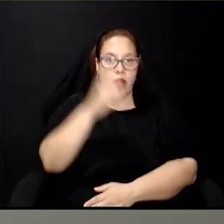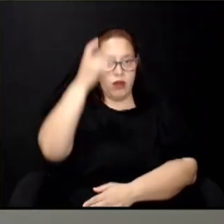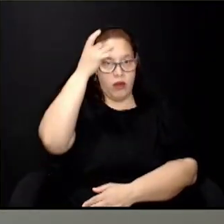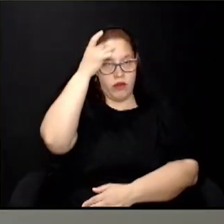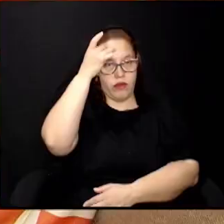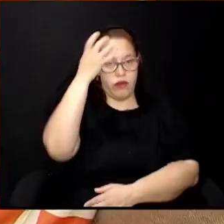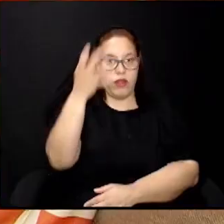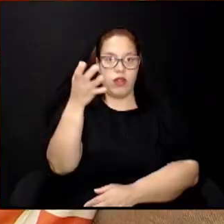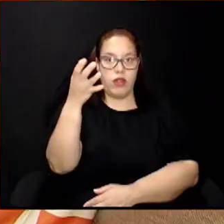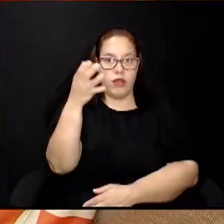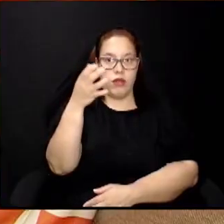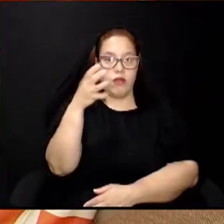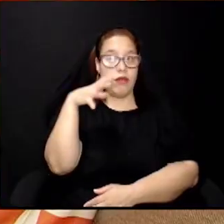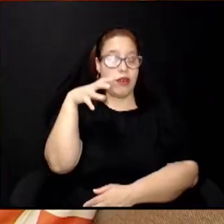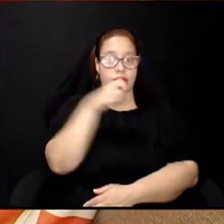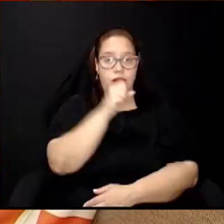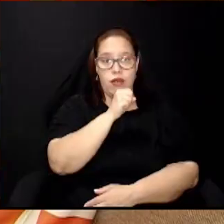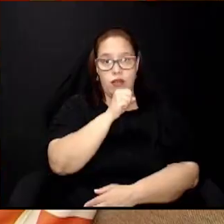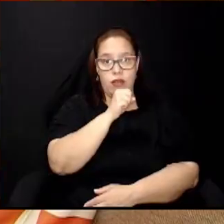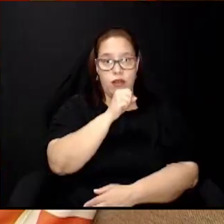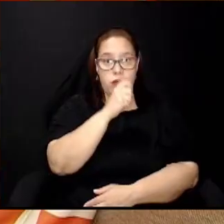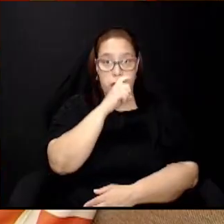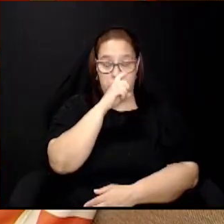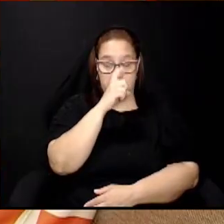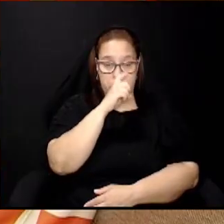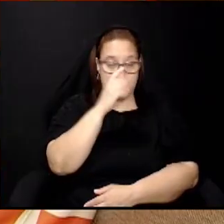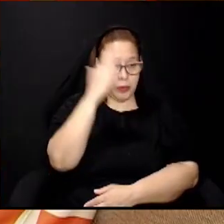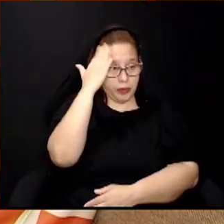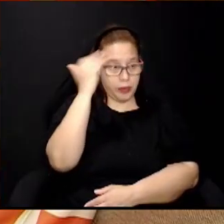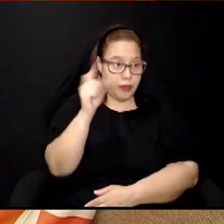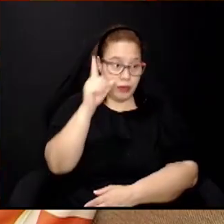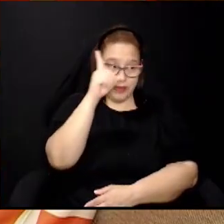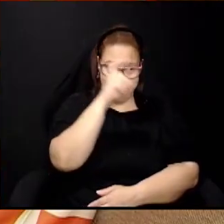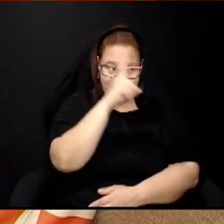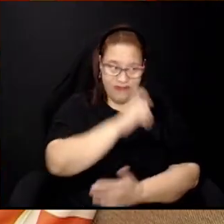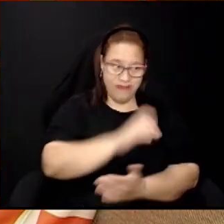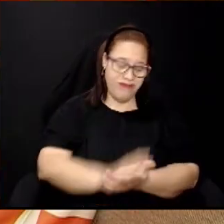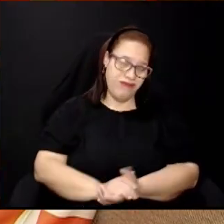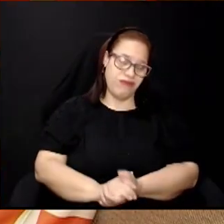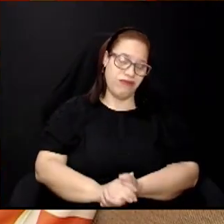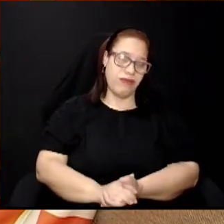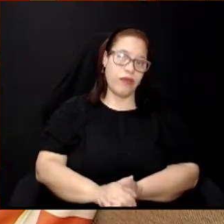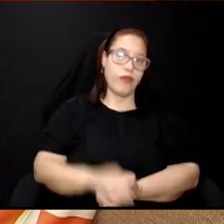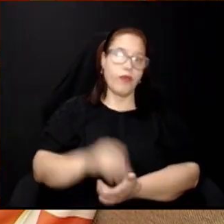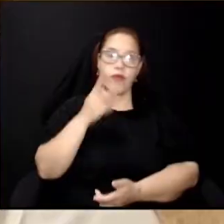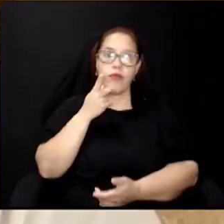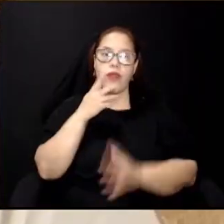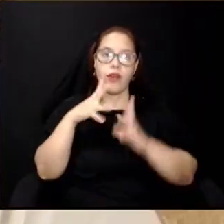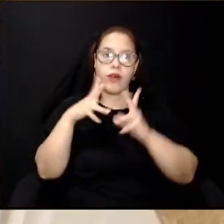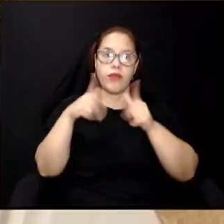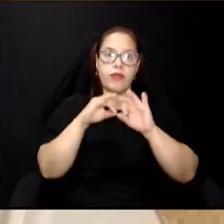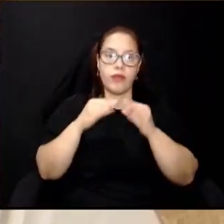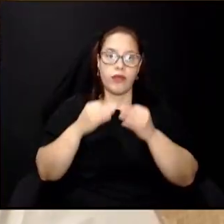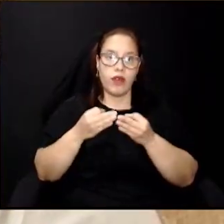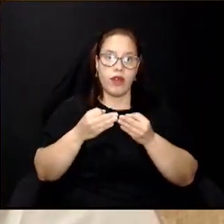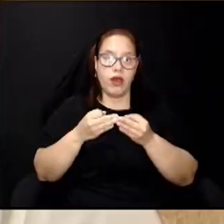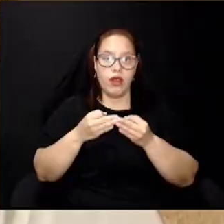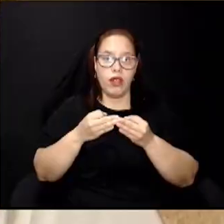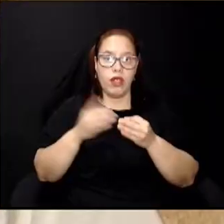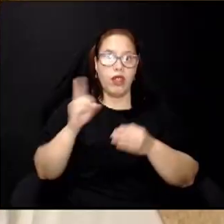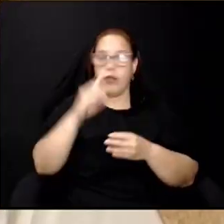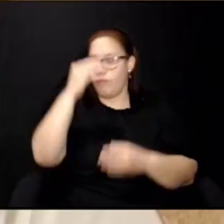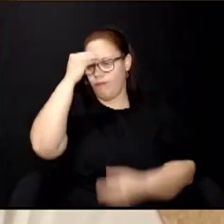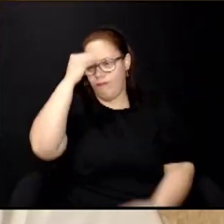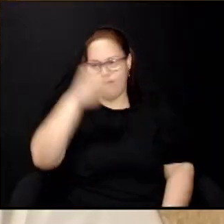nem rápida. Uma coisa que eu sei que é muito difícil, né? E aí a gente fala para todas as famílias, não desistam. Se